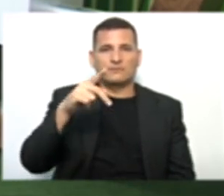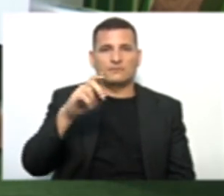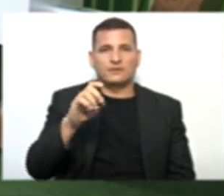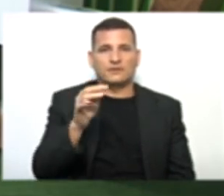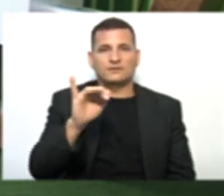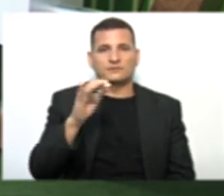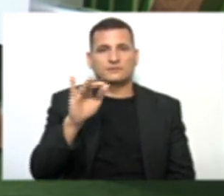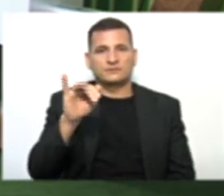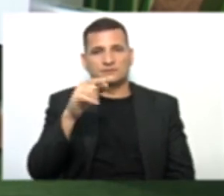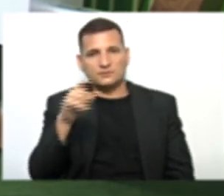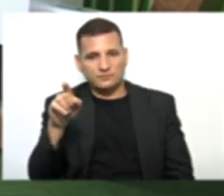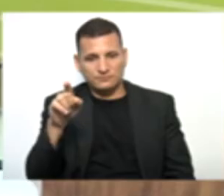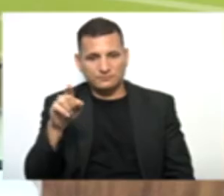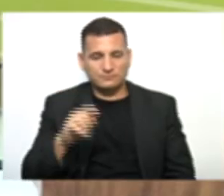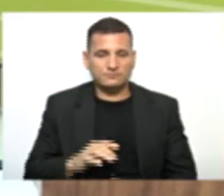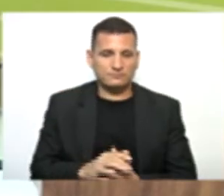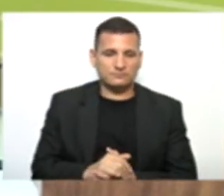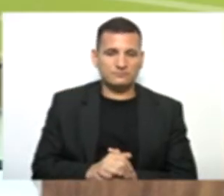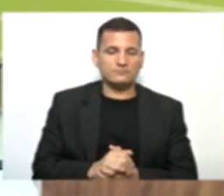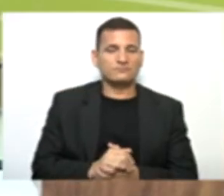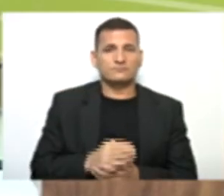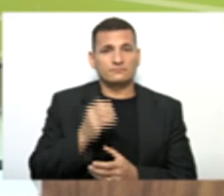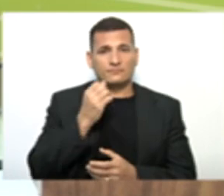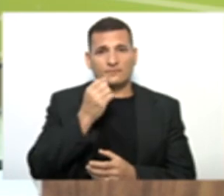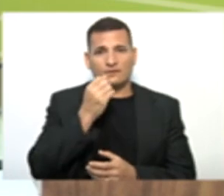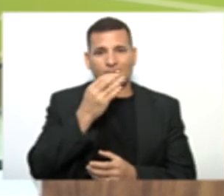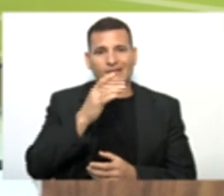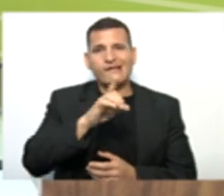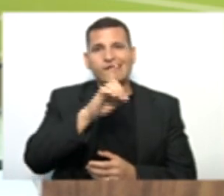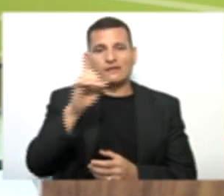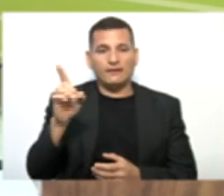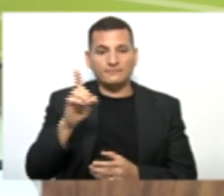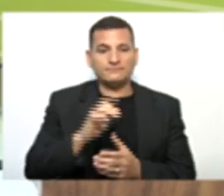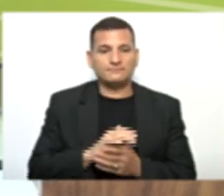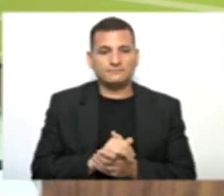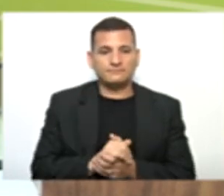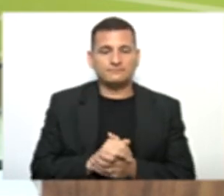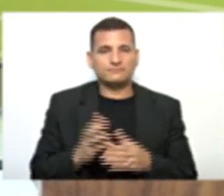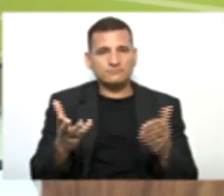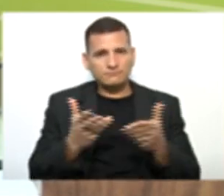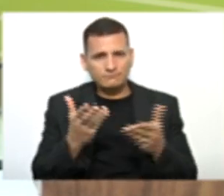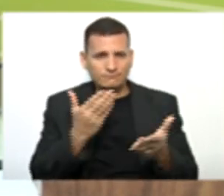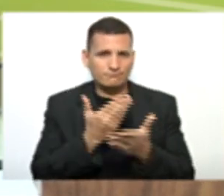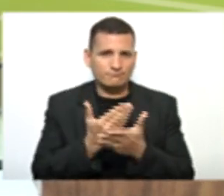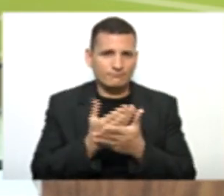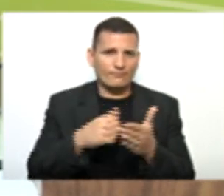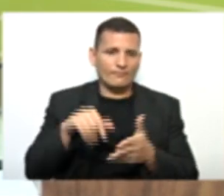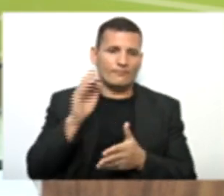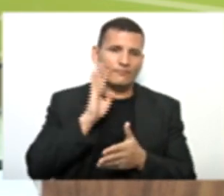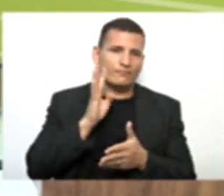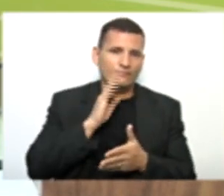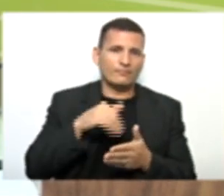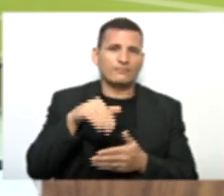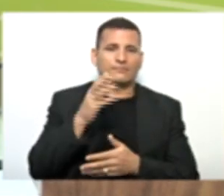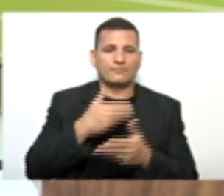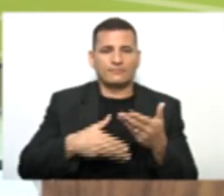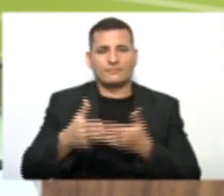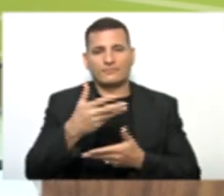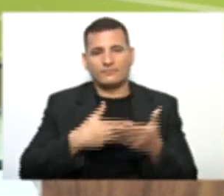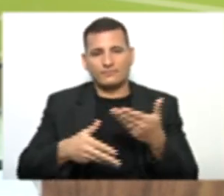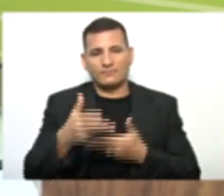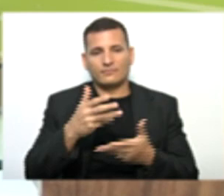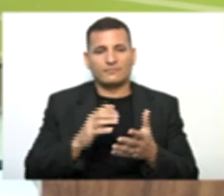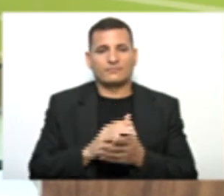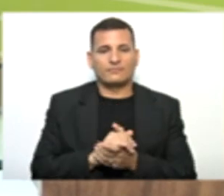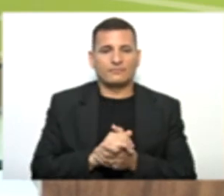aula. Isso. Bom dia pessoal. Essa aula é a aula mais legal, mais interativa que tem, certo?